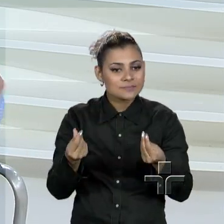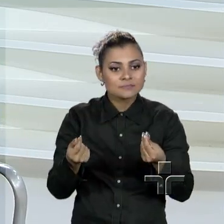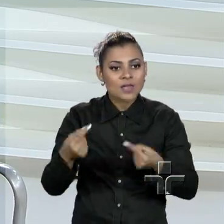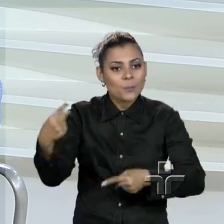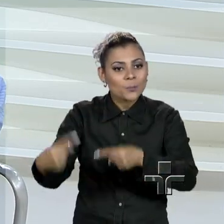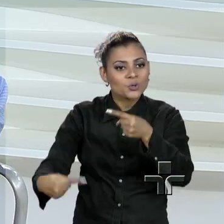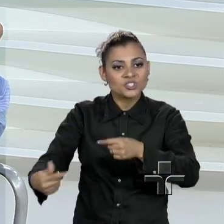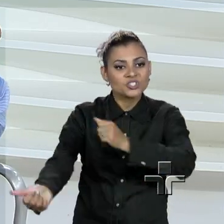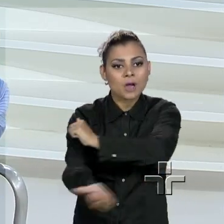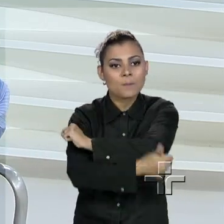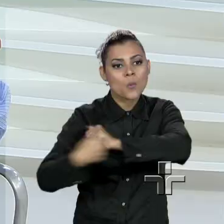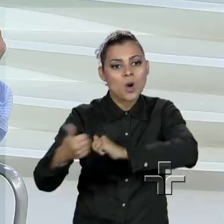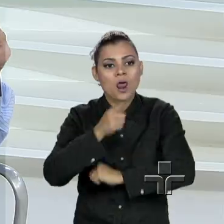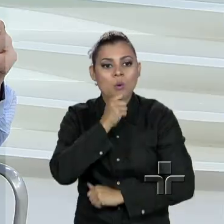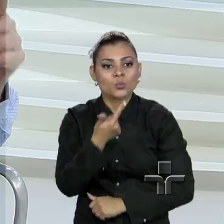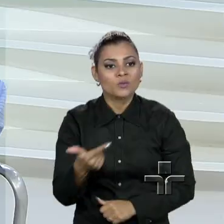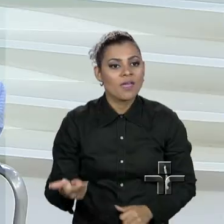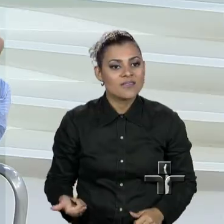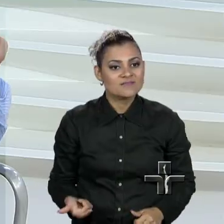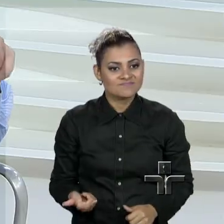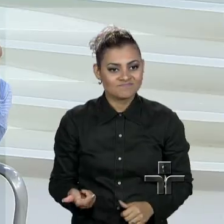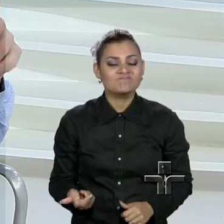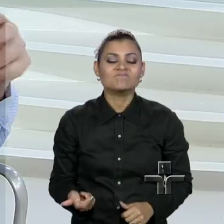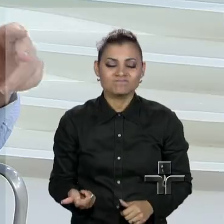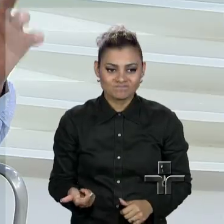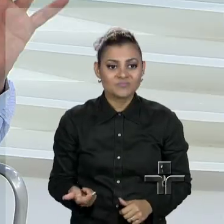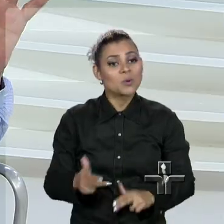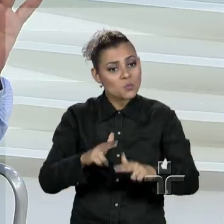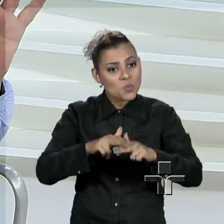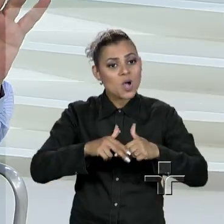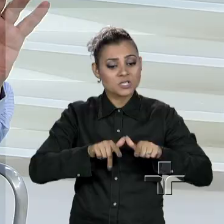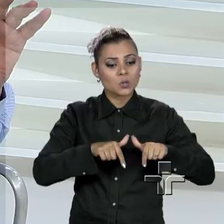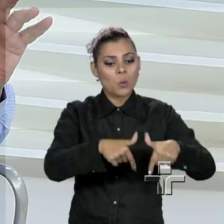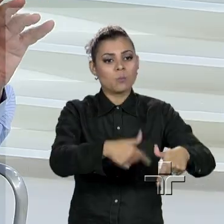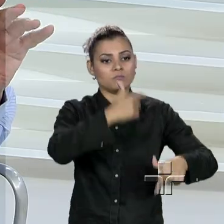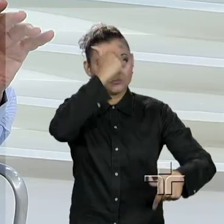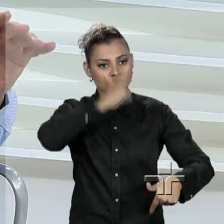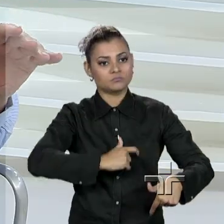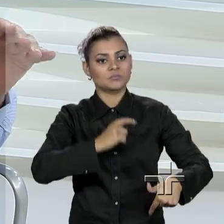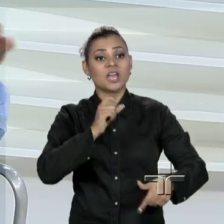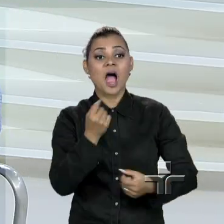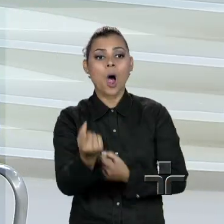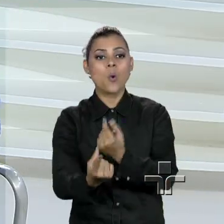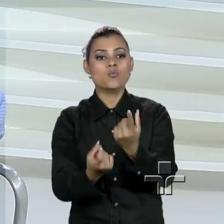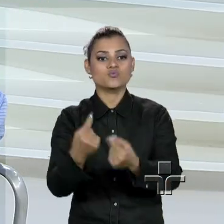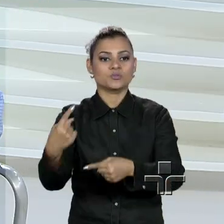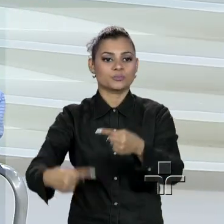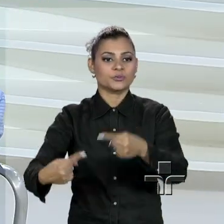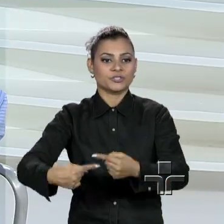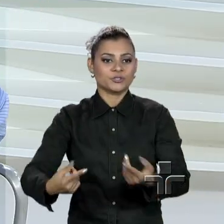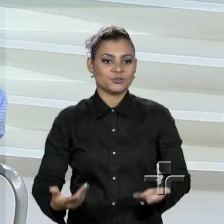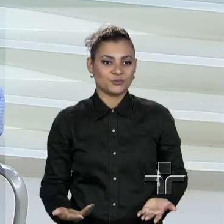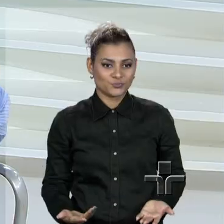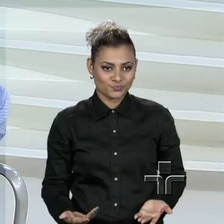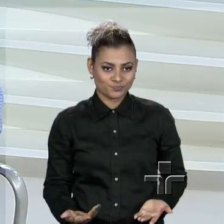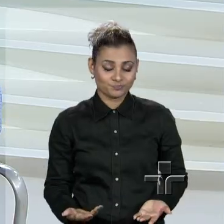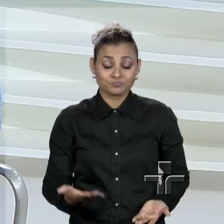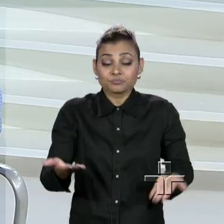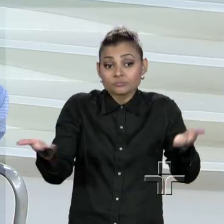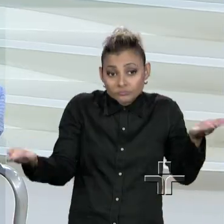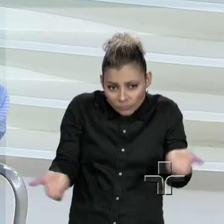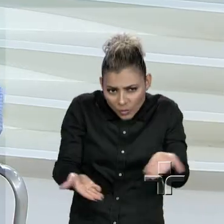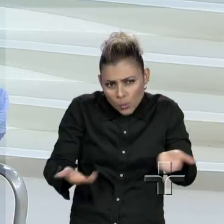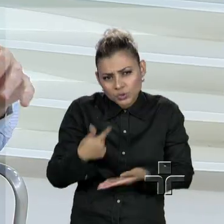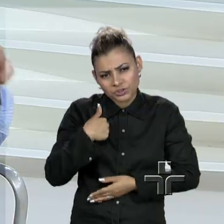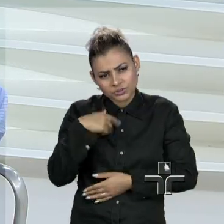da política por conta do comportamento de alguns políticos. De forma que eu hoje vejo que tem